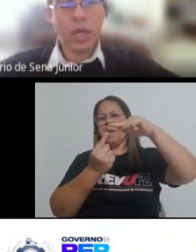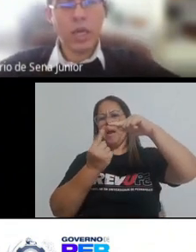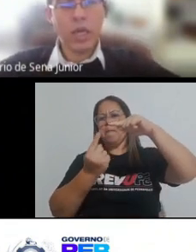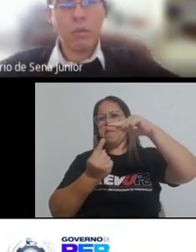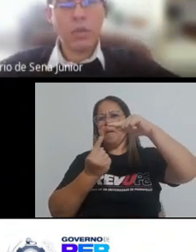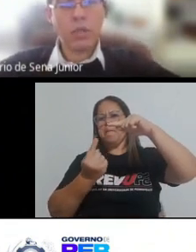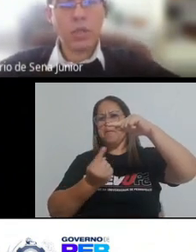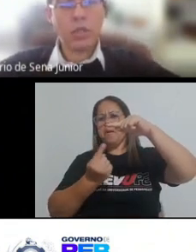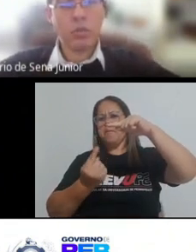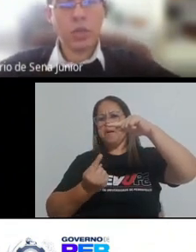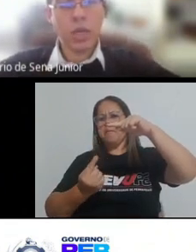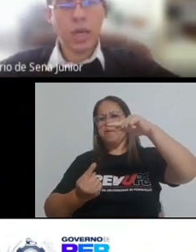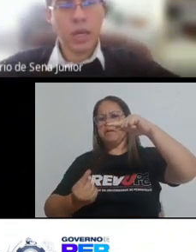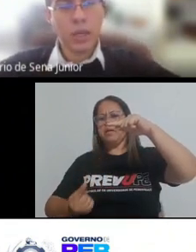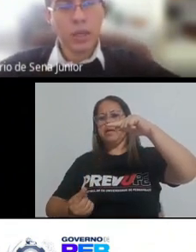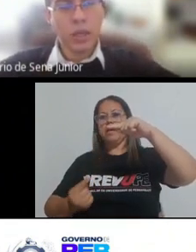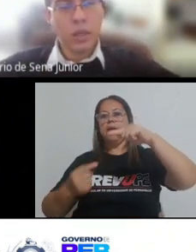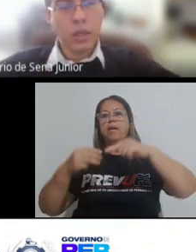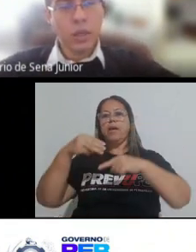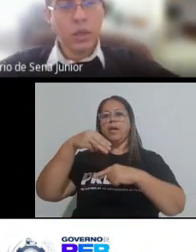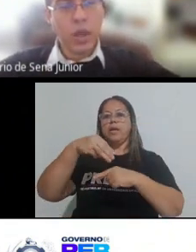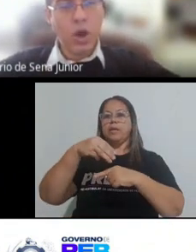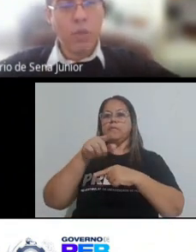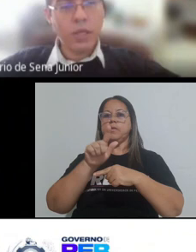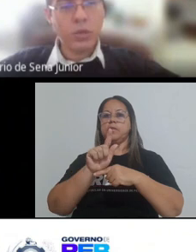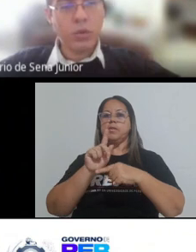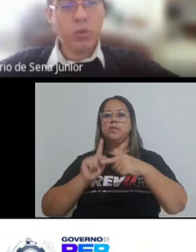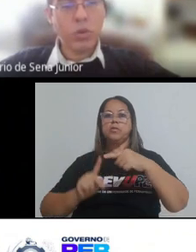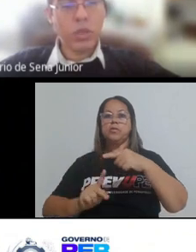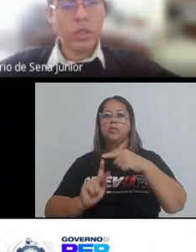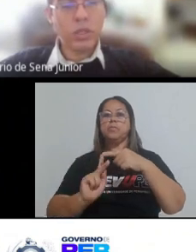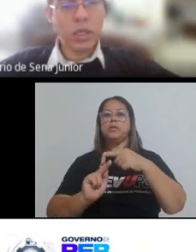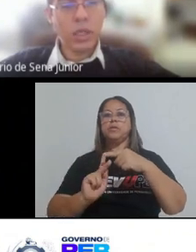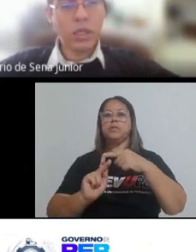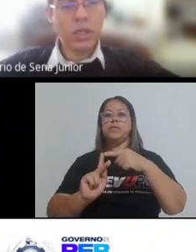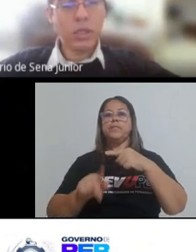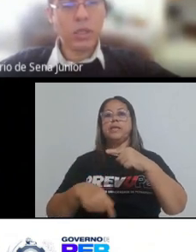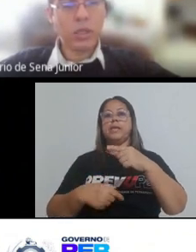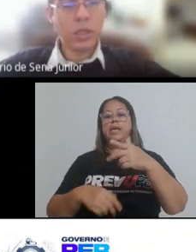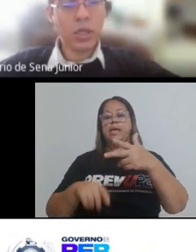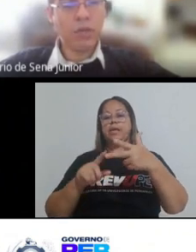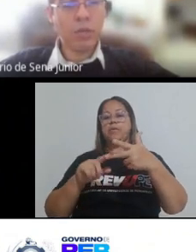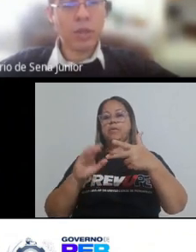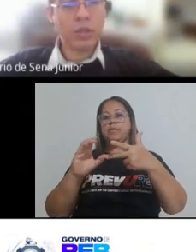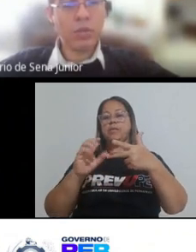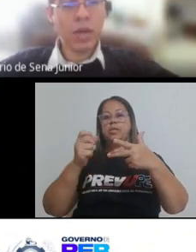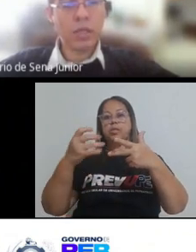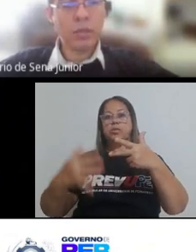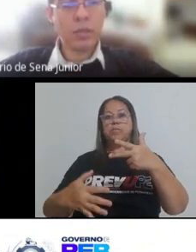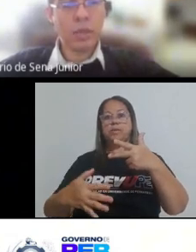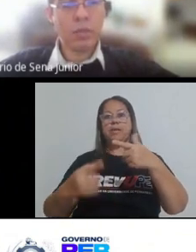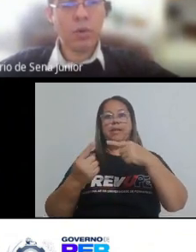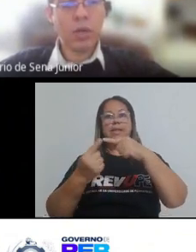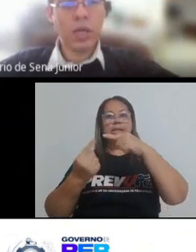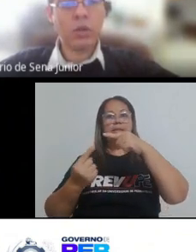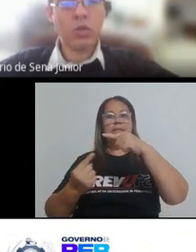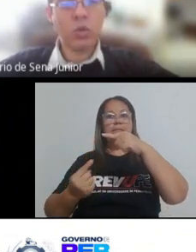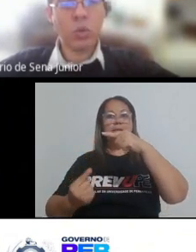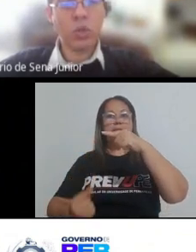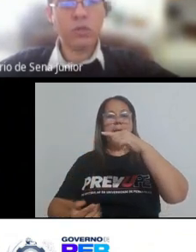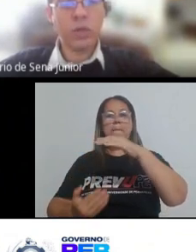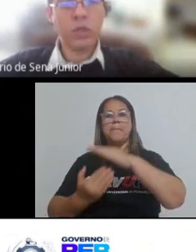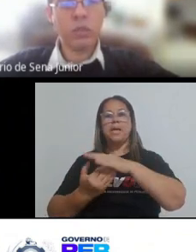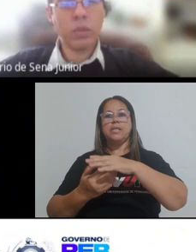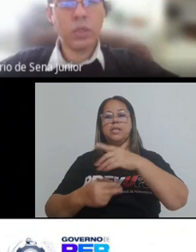é mg sobre K, ao passo que o item C diz que a deformação máxima da mola é